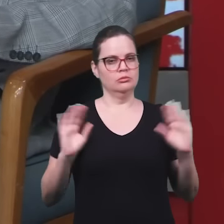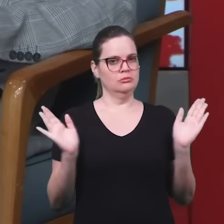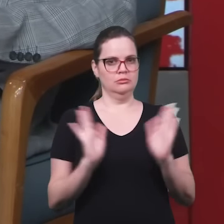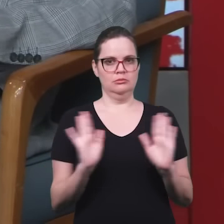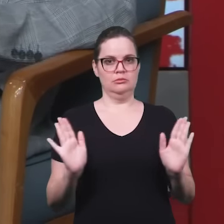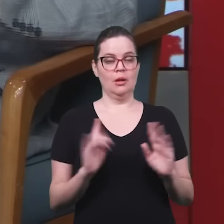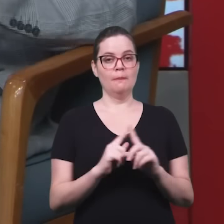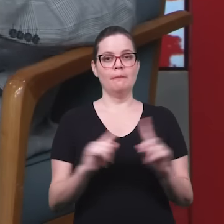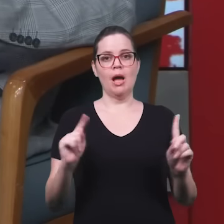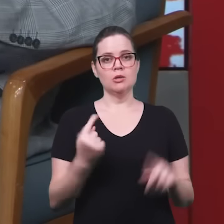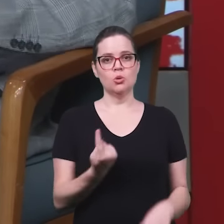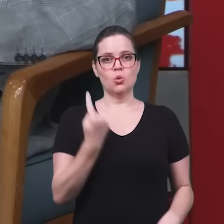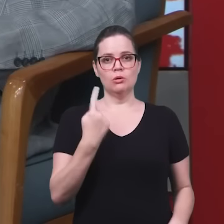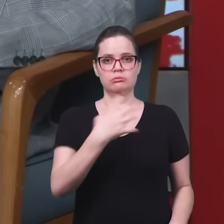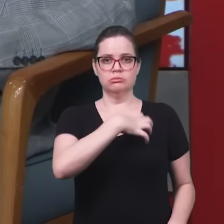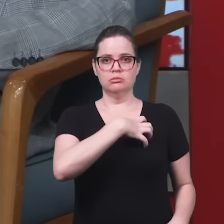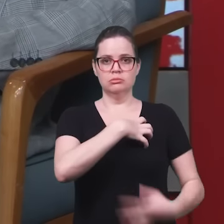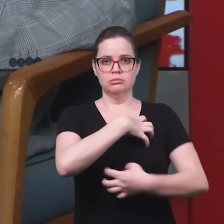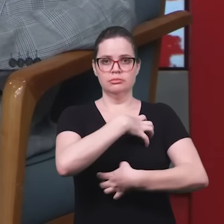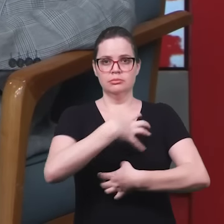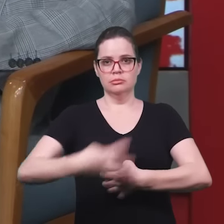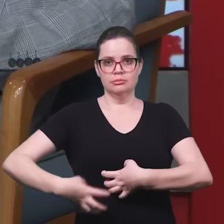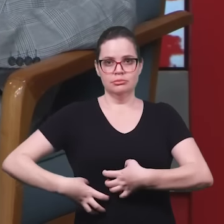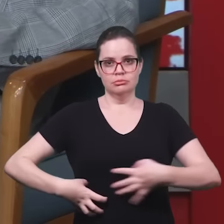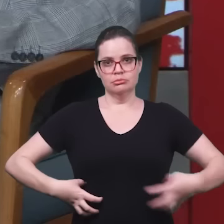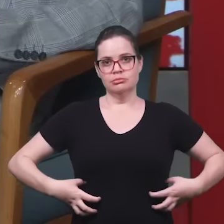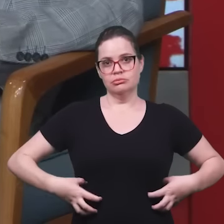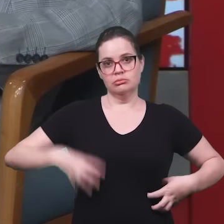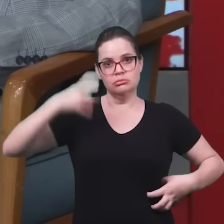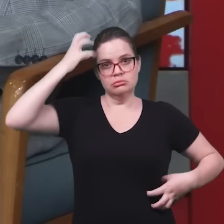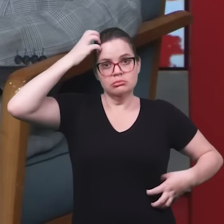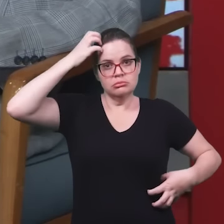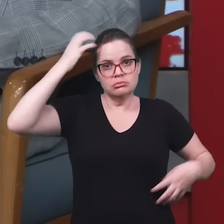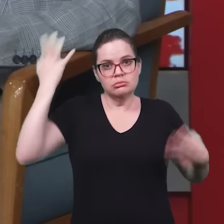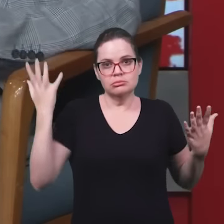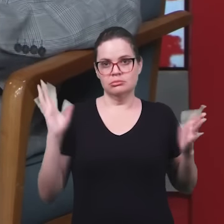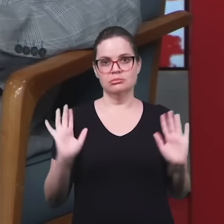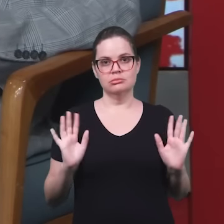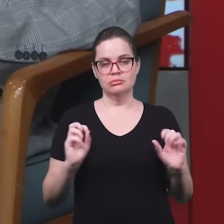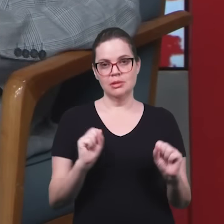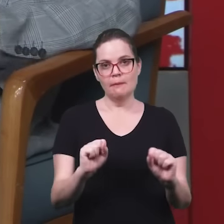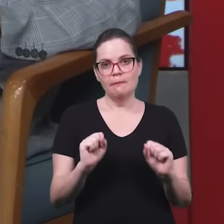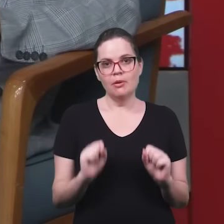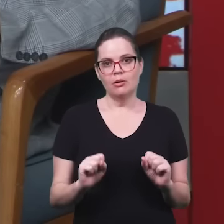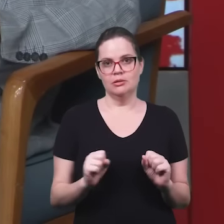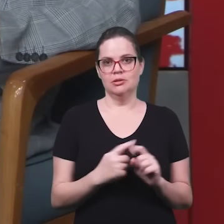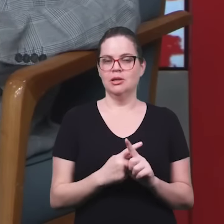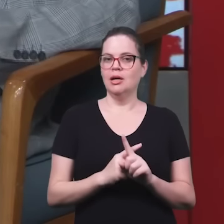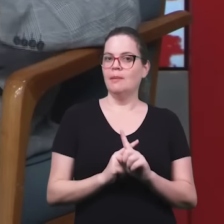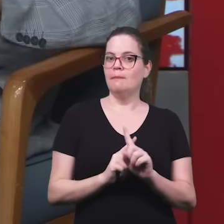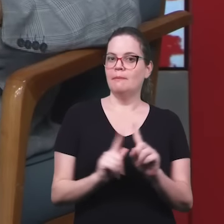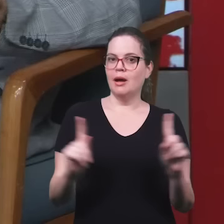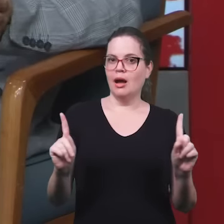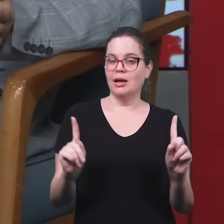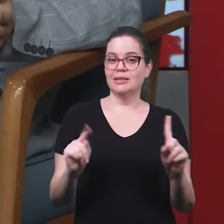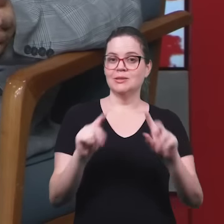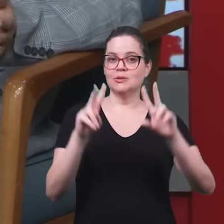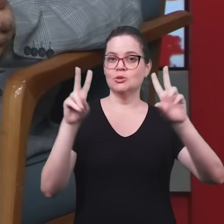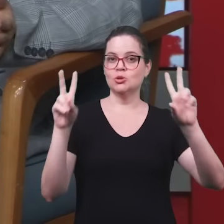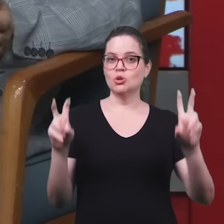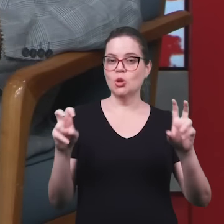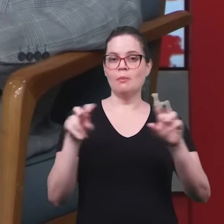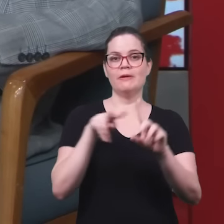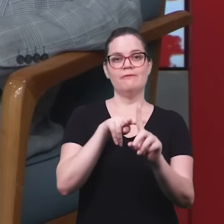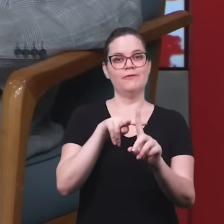aquela enfermidade, mas, do ponto de vista médico, você diz que a pessoa está